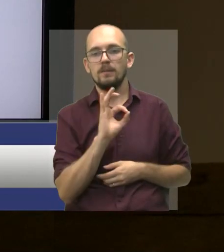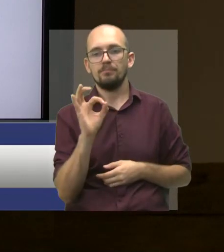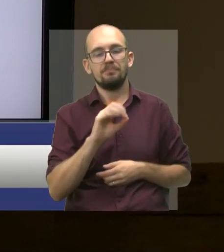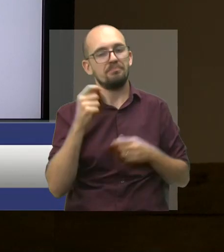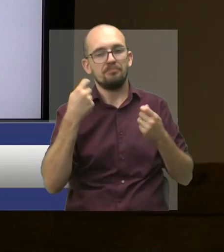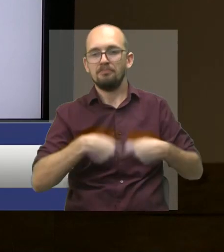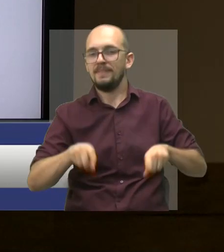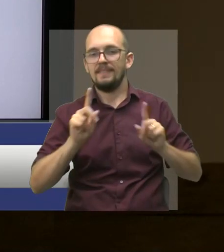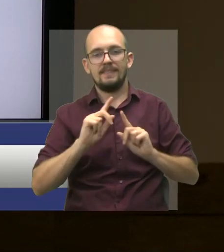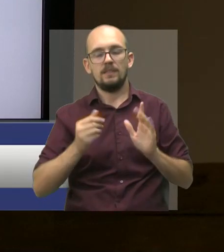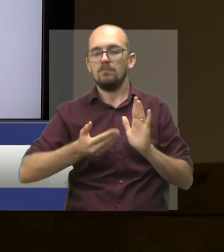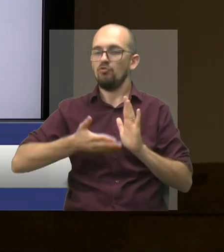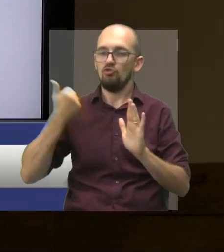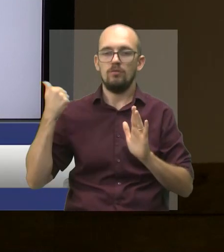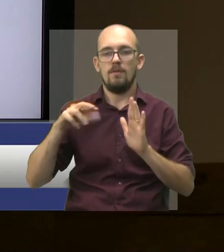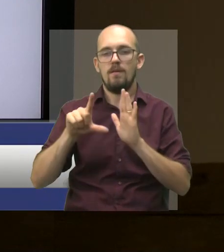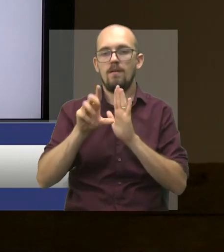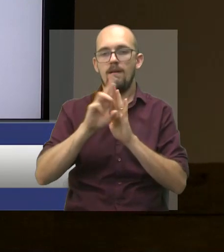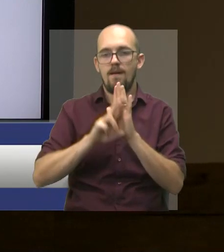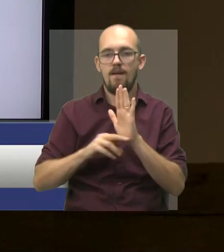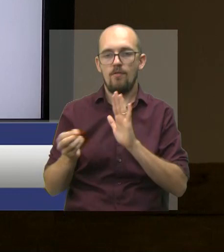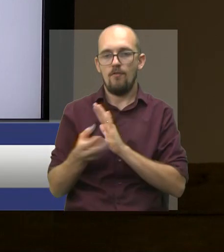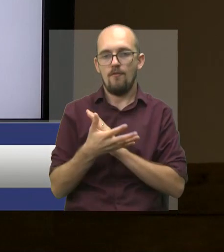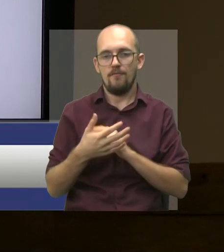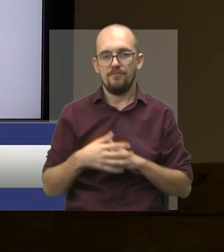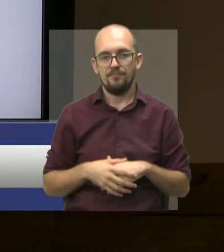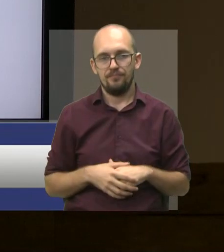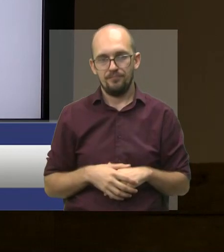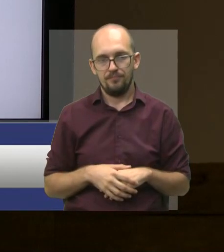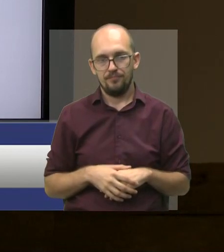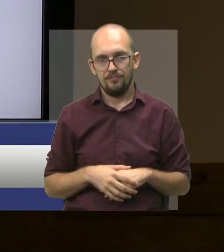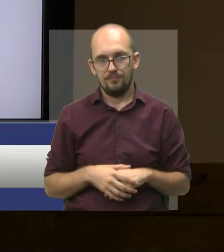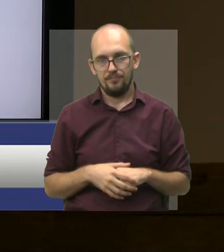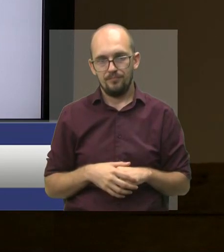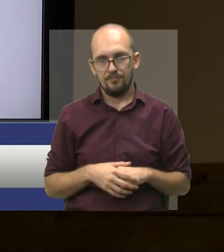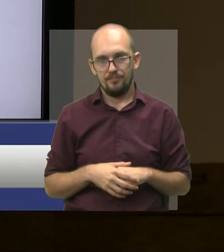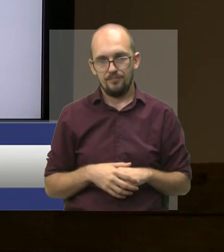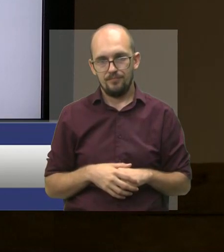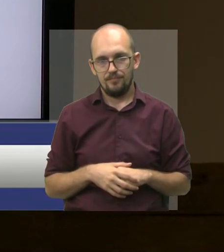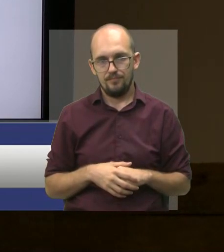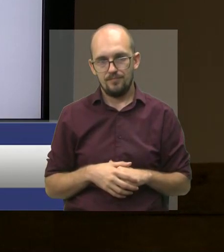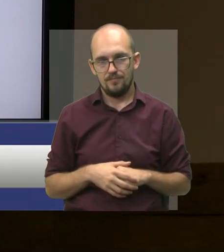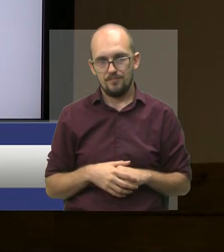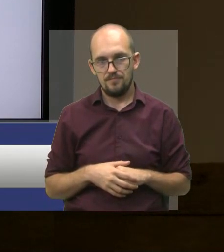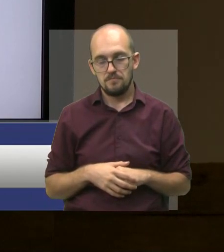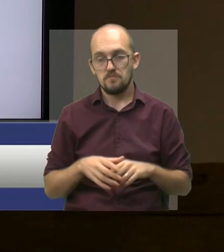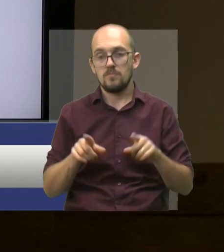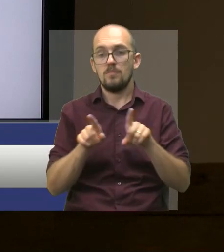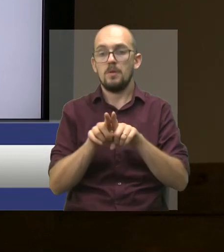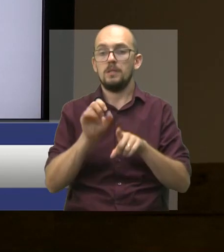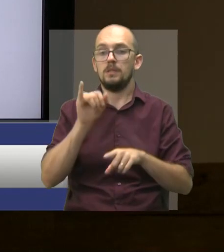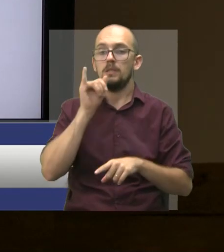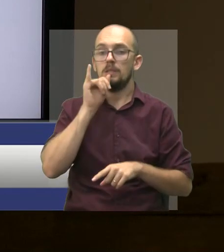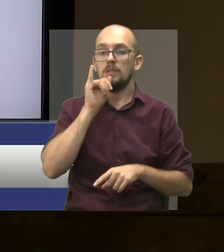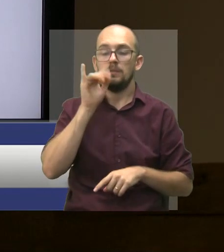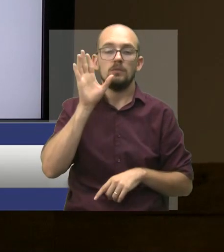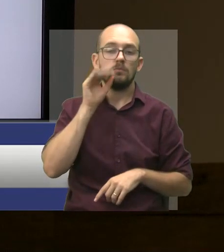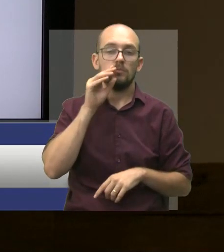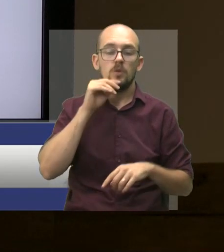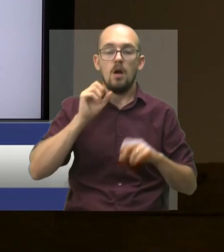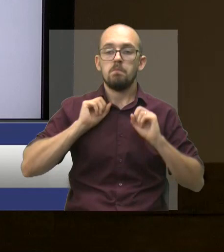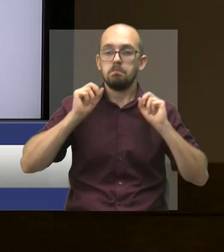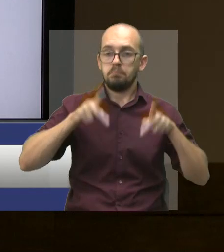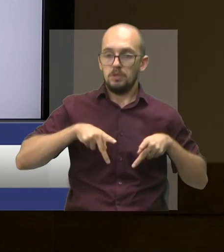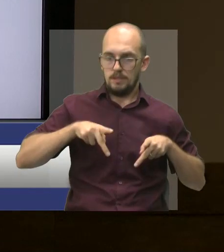do FGTS no momento da rescisão. E também, se o funcionário aposentar e continuar